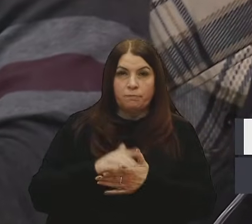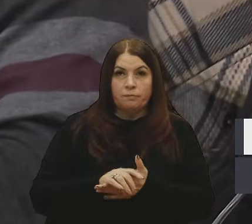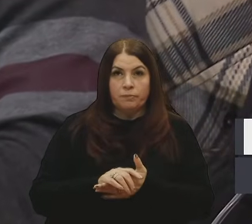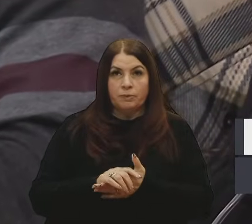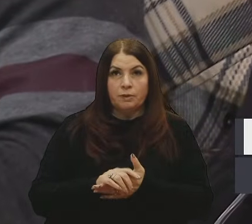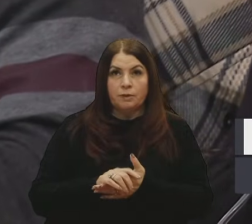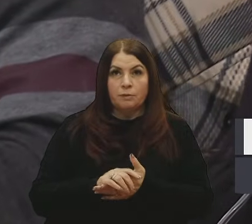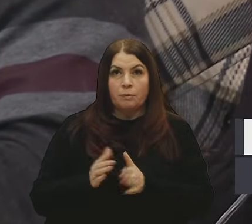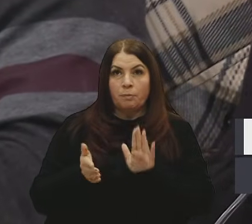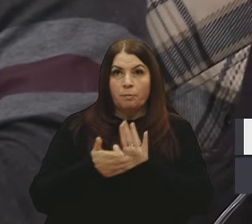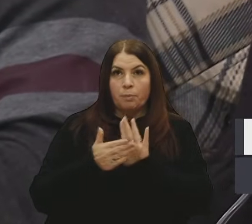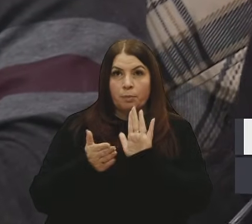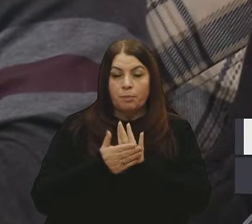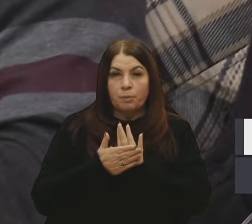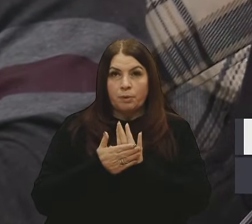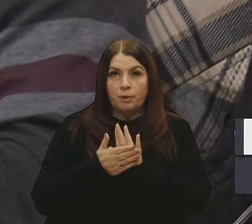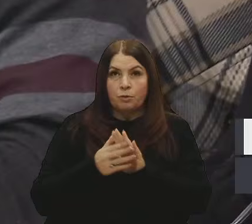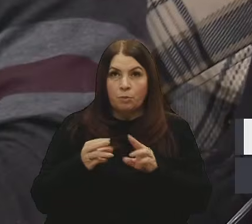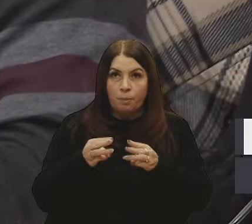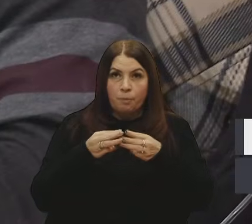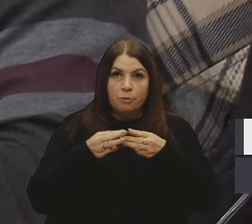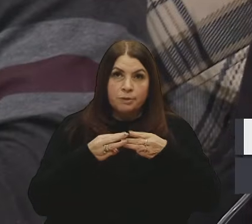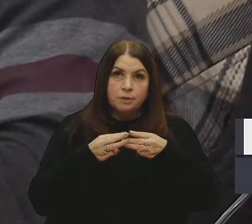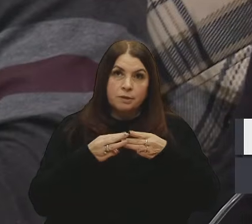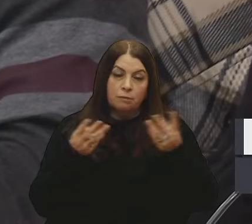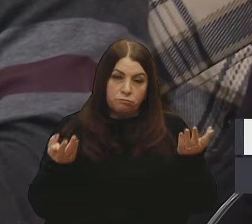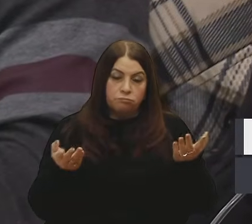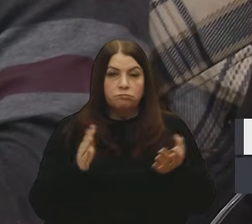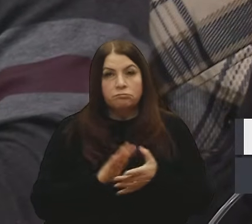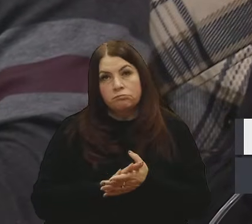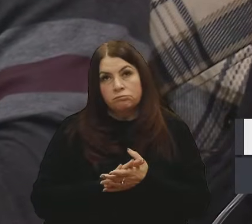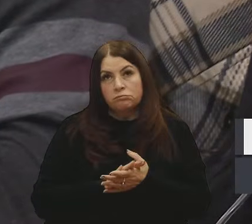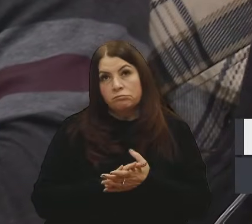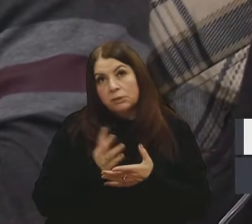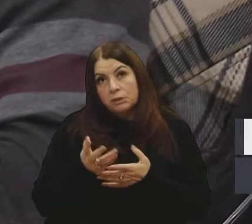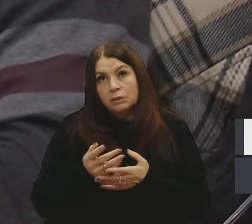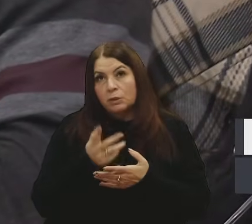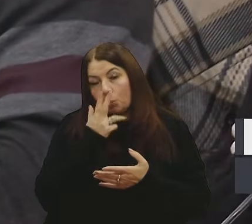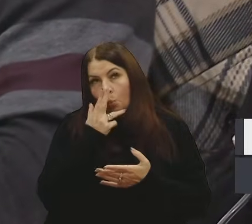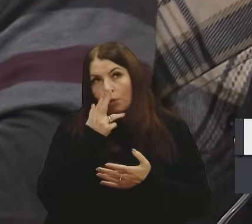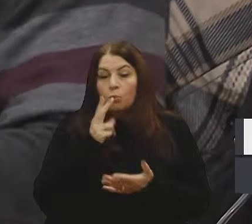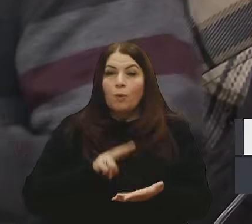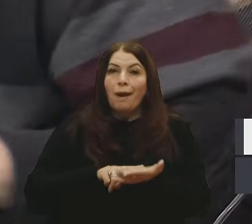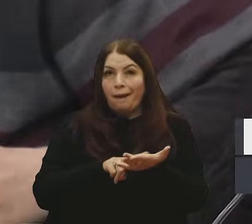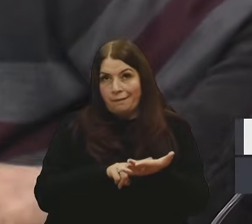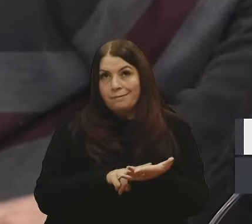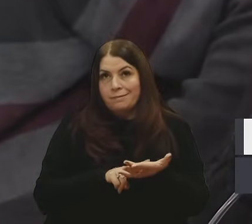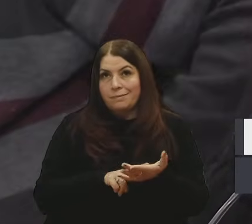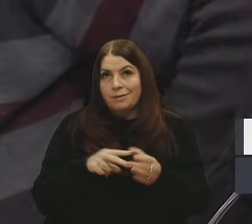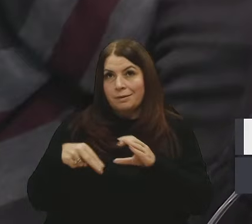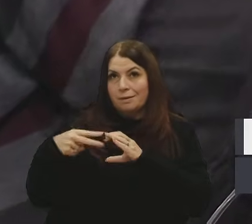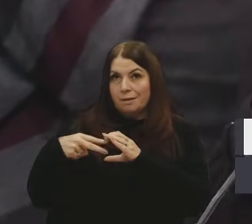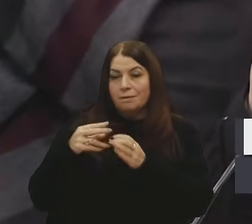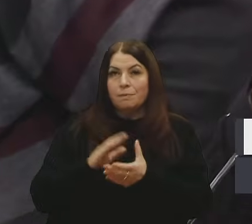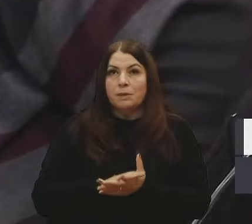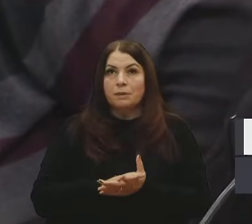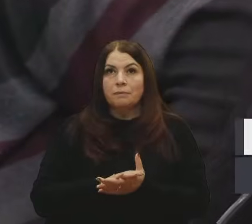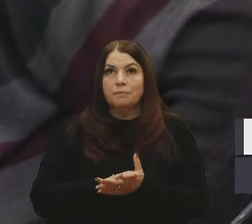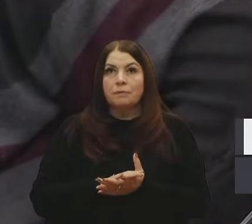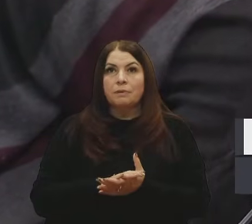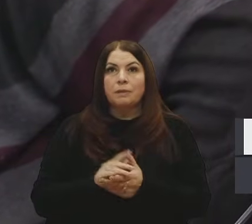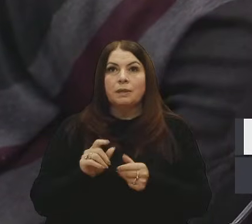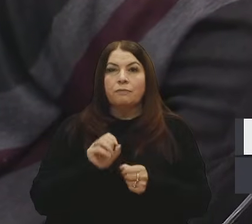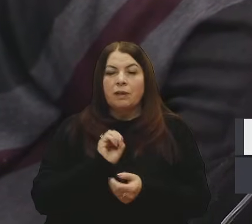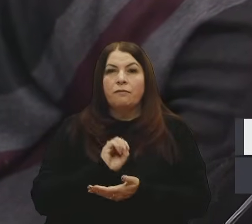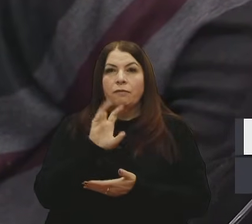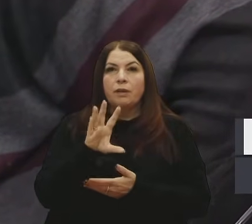vamos propor uma moção, né, que é uma espécie de carta do Legislativo Municipal que a gente vai enviar,